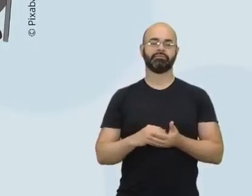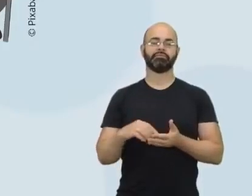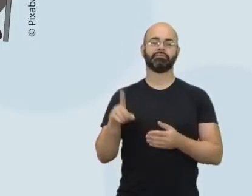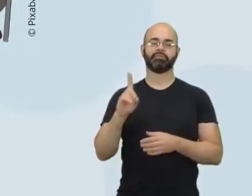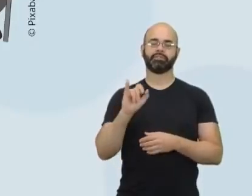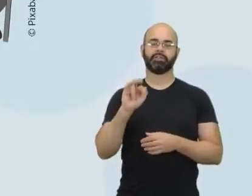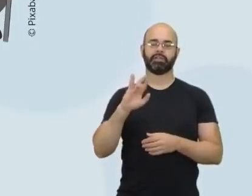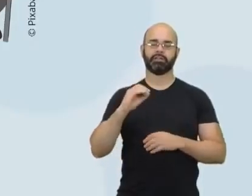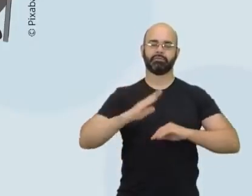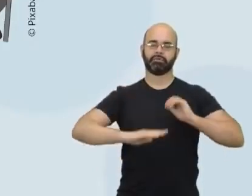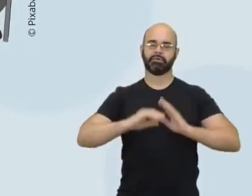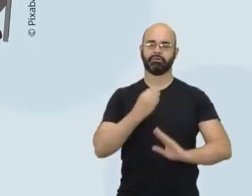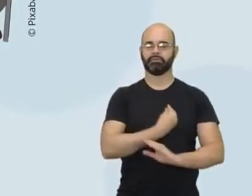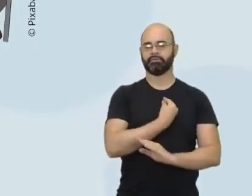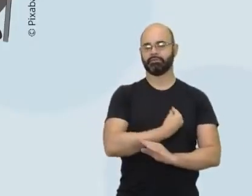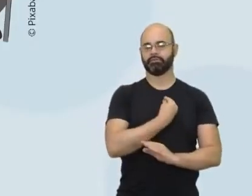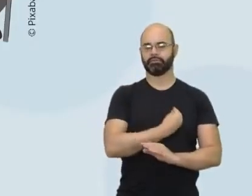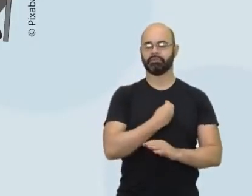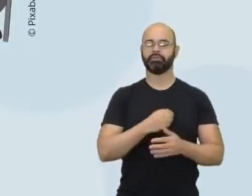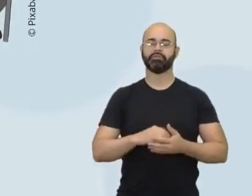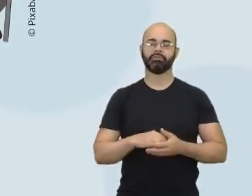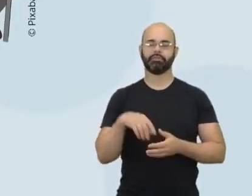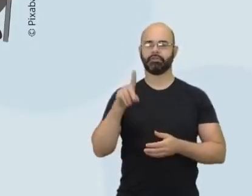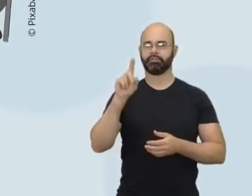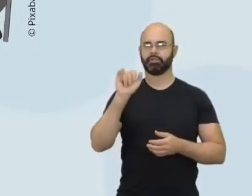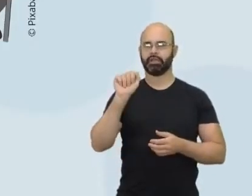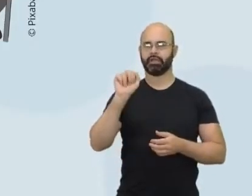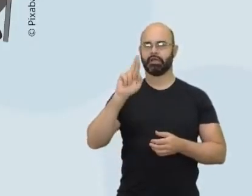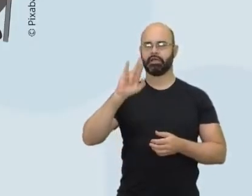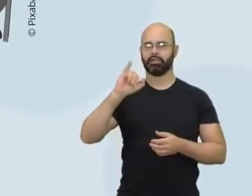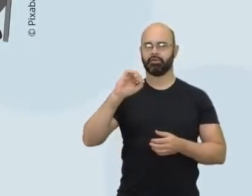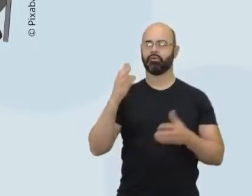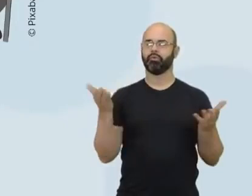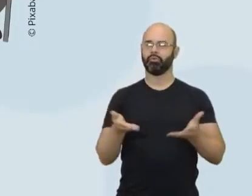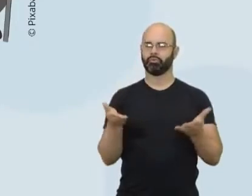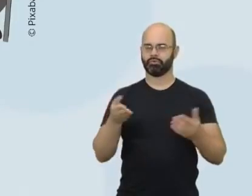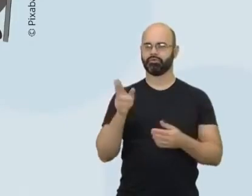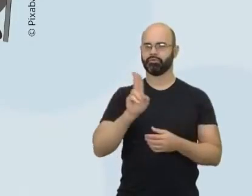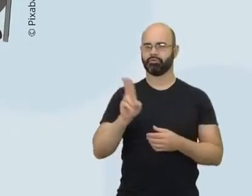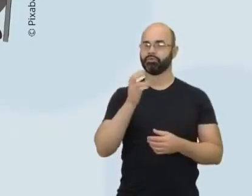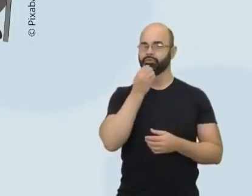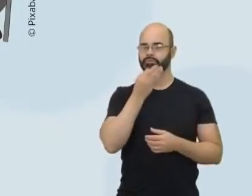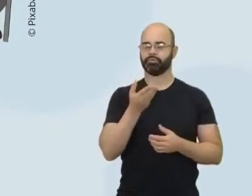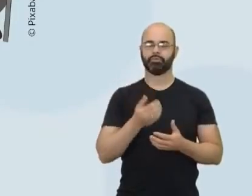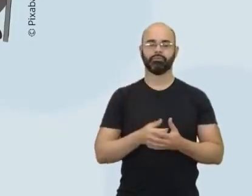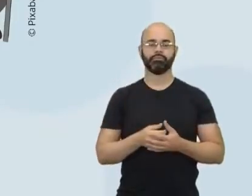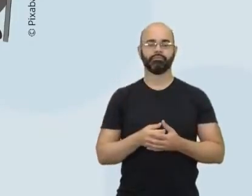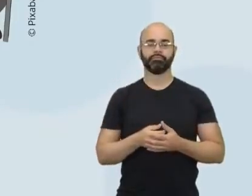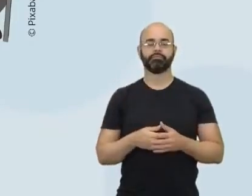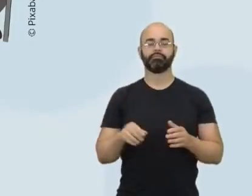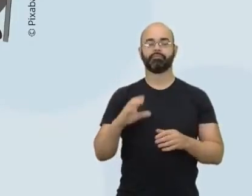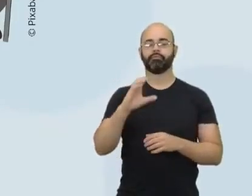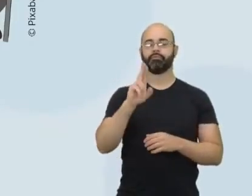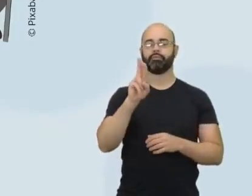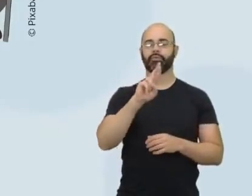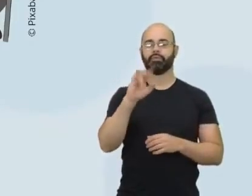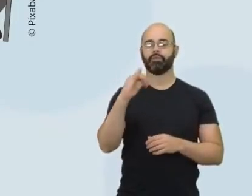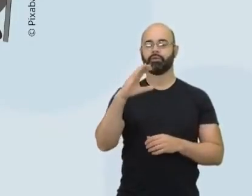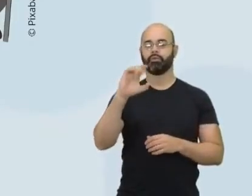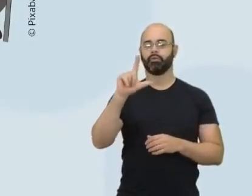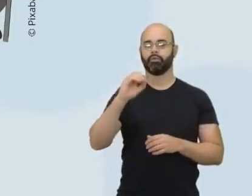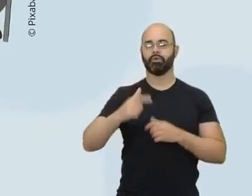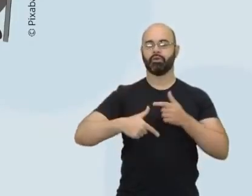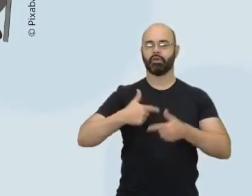práticas e vivências. Recomendamos aí o diário de práticas e vivências, principalmente para hoje, né? Será um momento especial. Exatamente. E o nosso currículo em ação